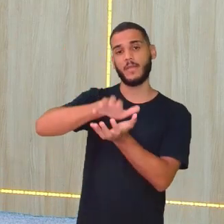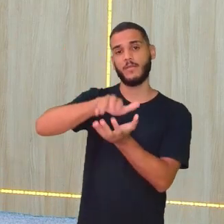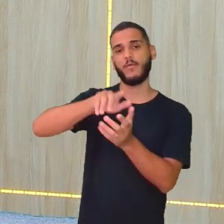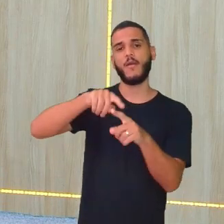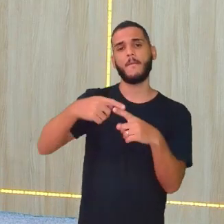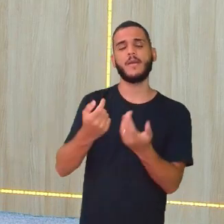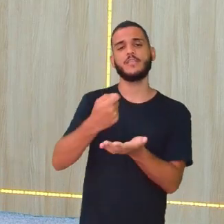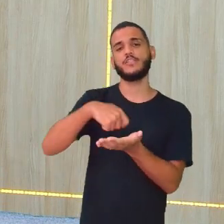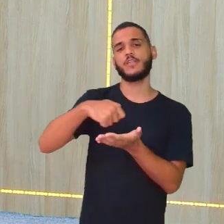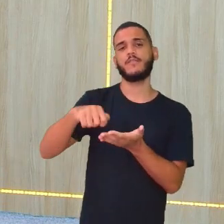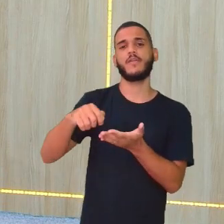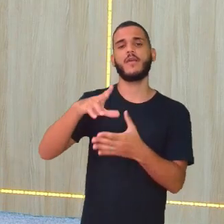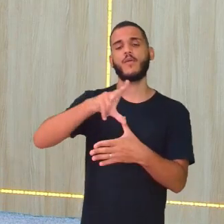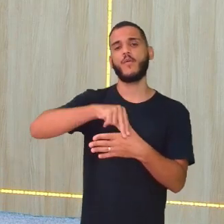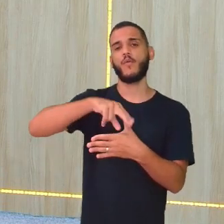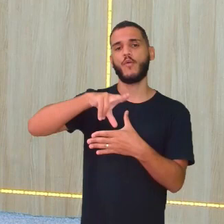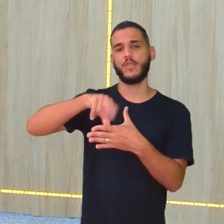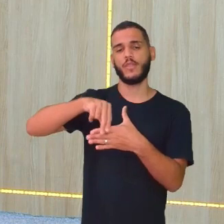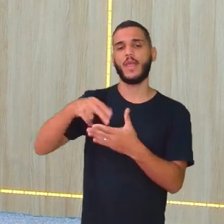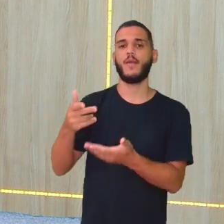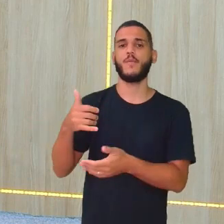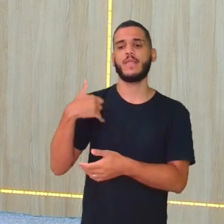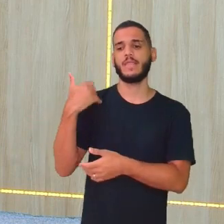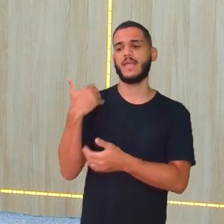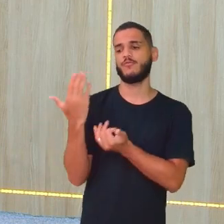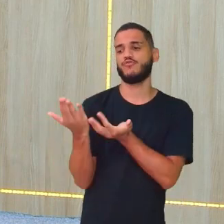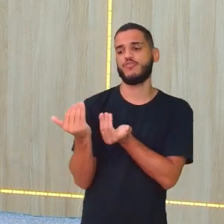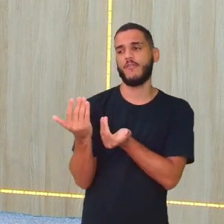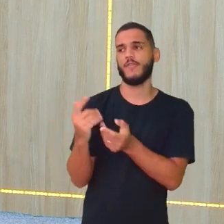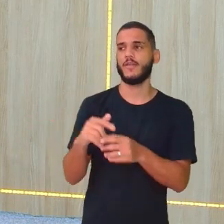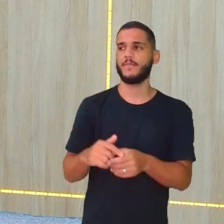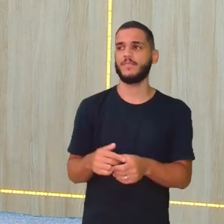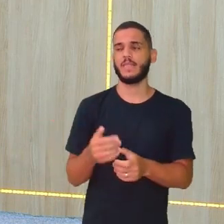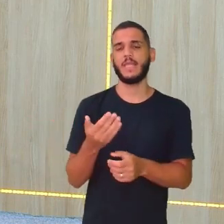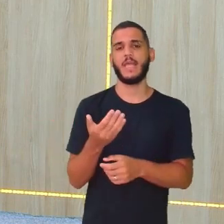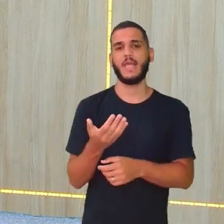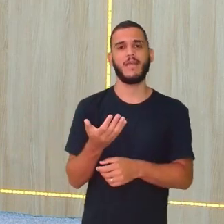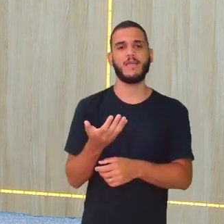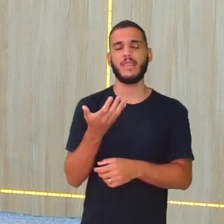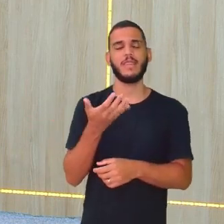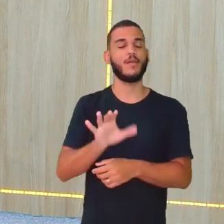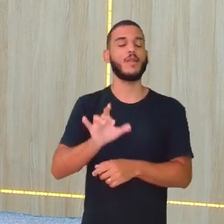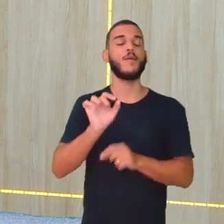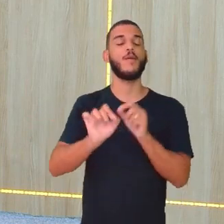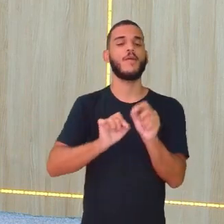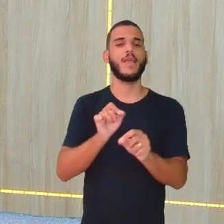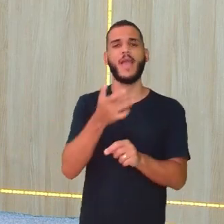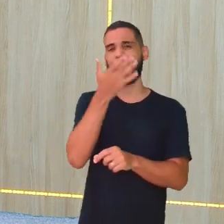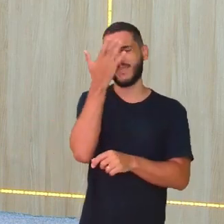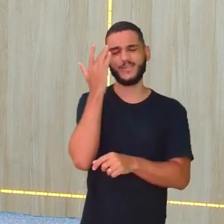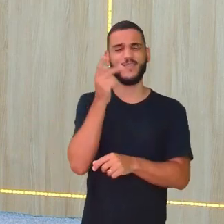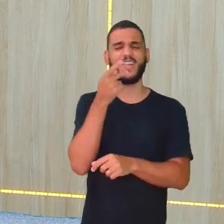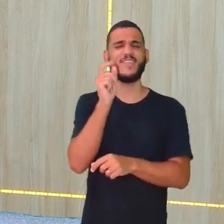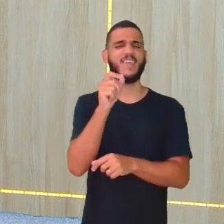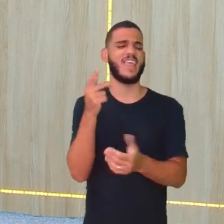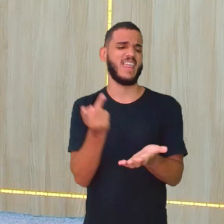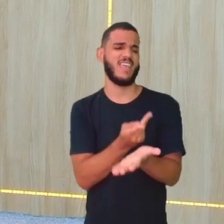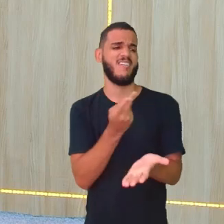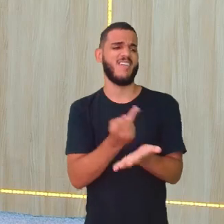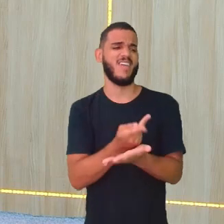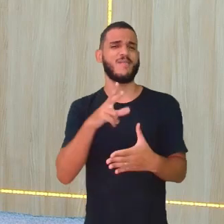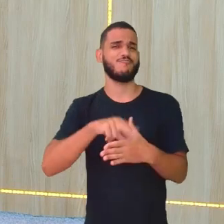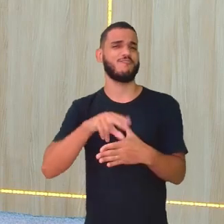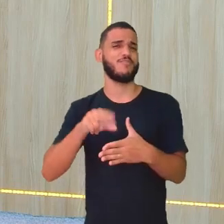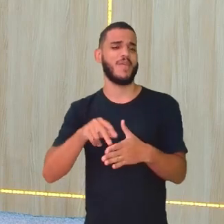Sendo que ele escreveu esse cordel quando ele era muito novo, então ele mesmo não queria que as pessoas falassem esse cordel, porque ele mesmo apontava muitos erros de